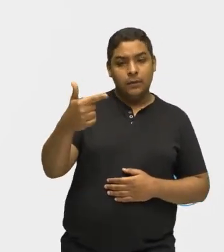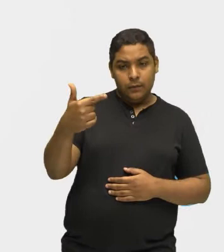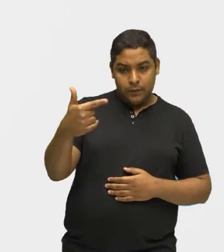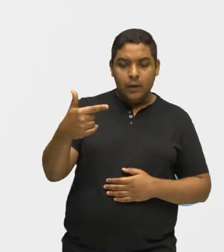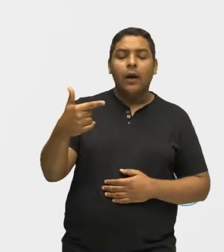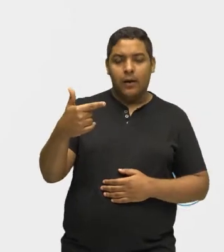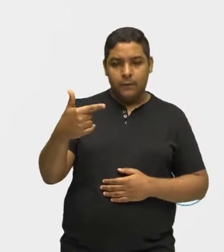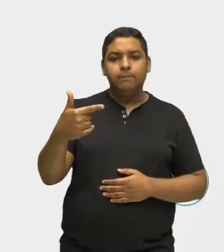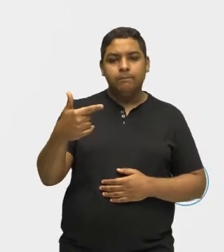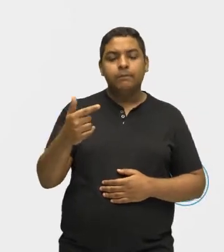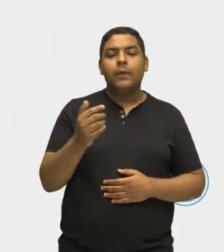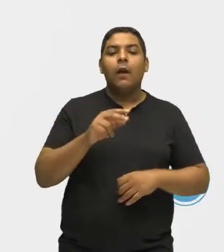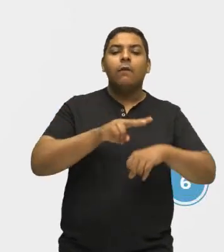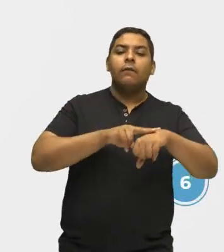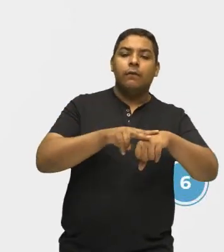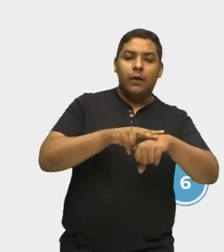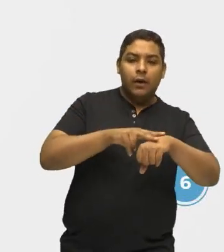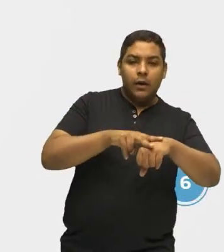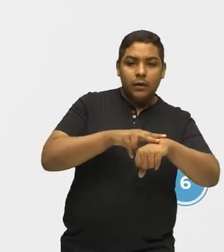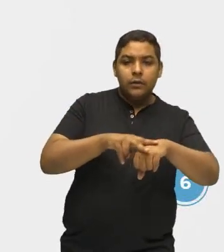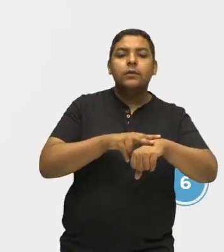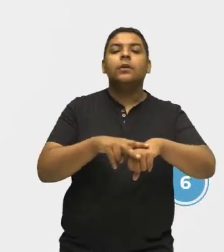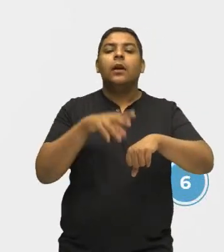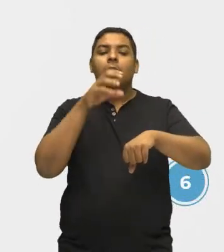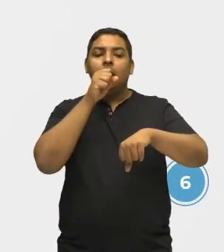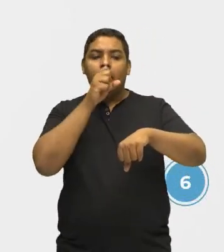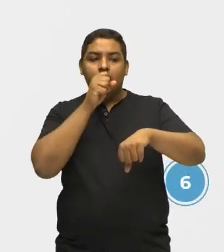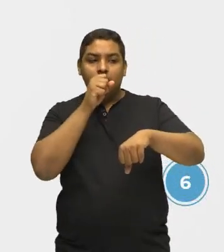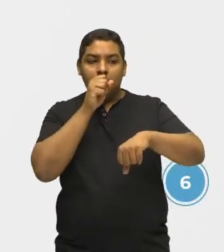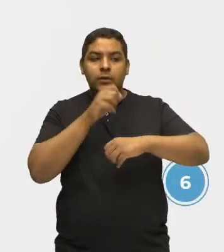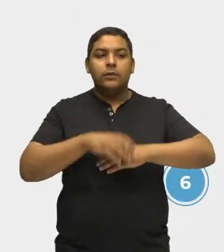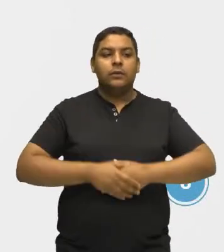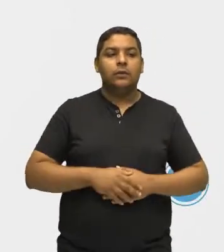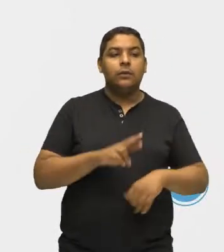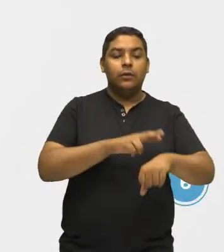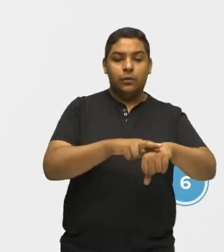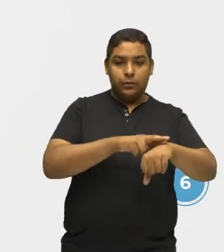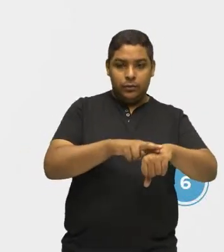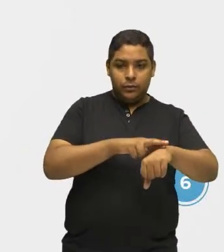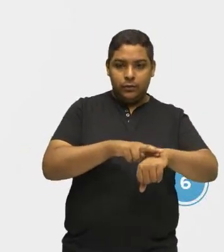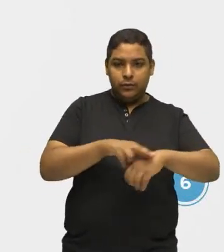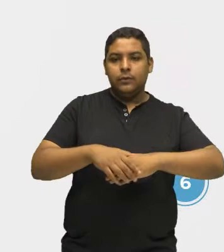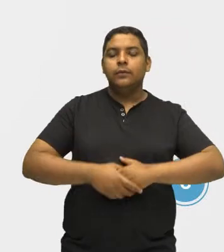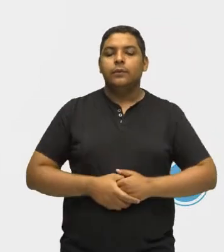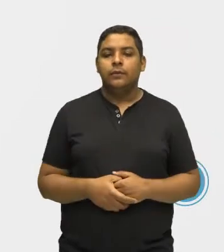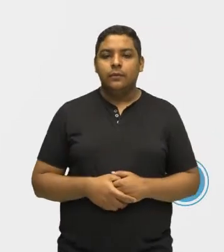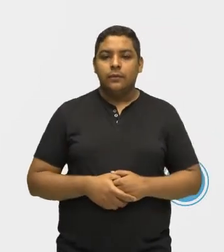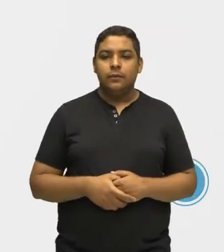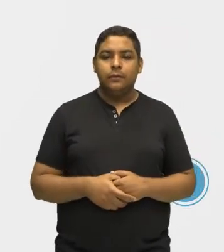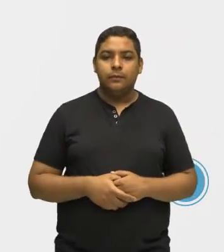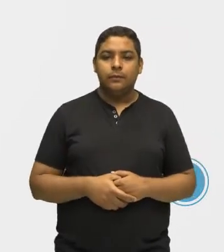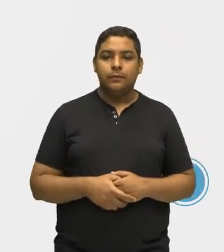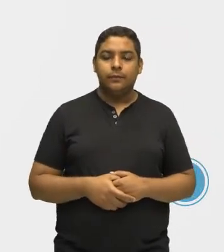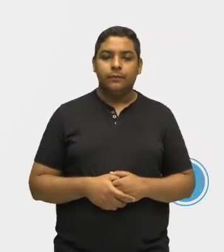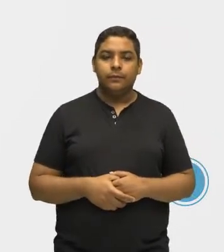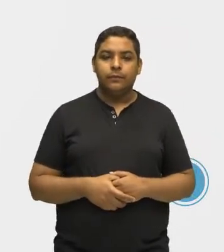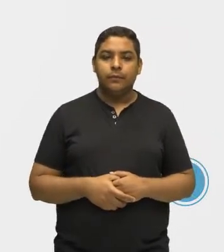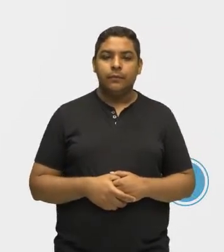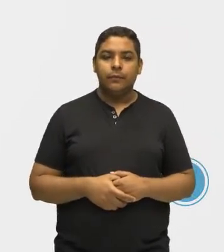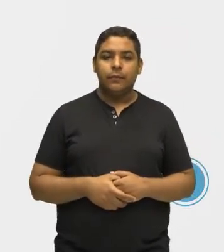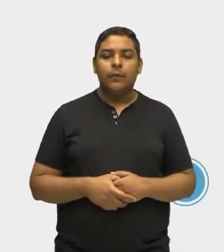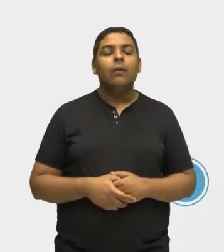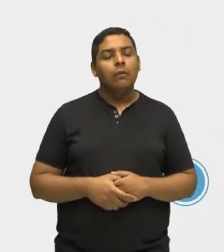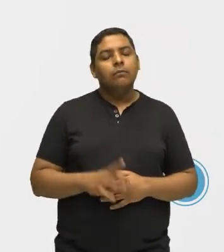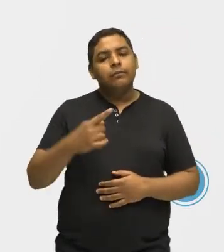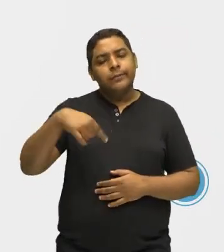secundárias, não é isso? Que é o verde, o laranja e o roxo, e também tem 6 terciárias. Então, vamos conhecer um pouco o que é